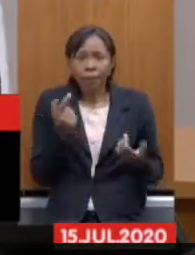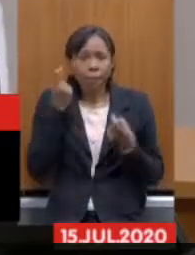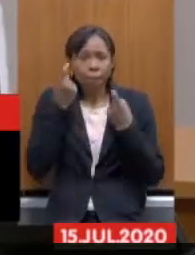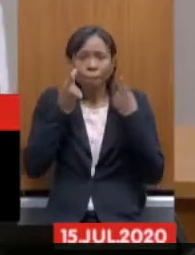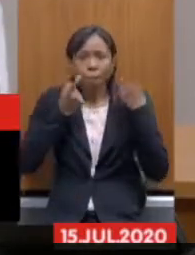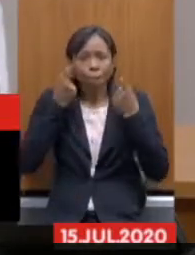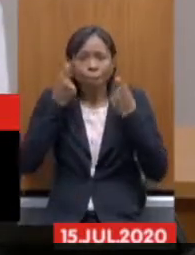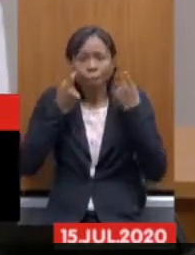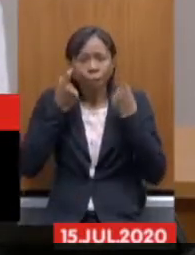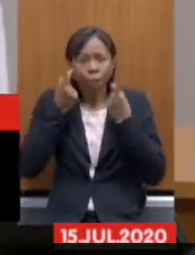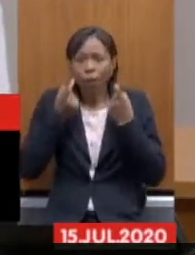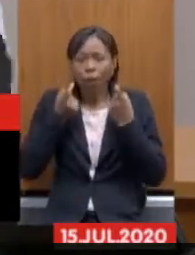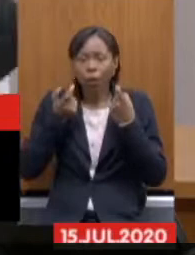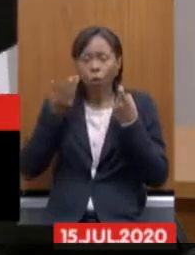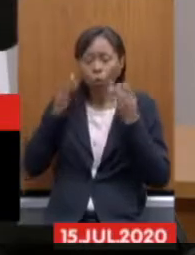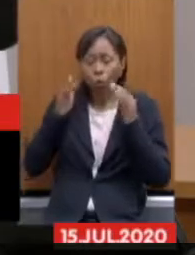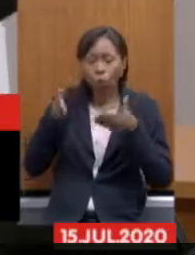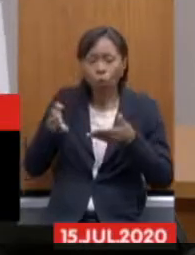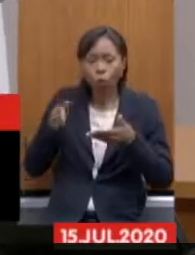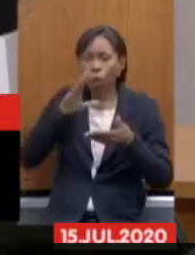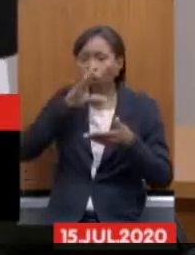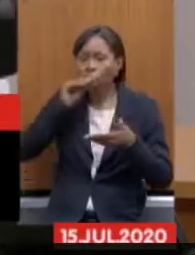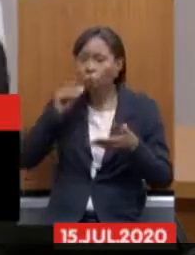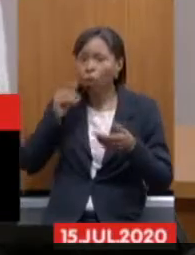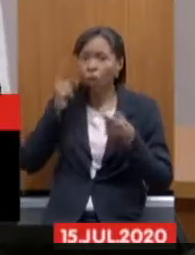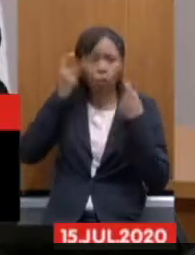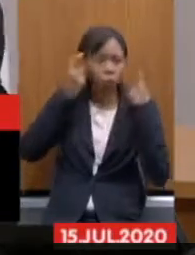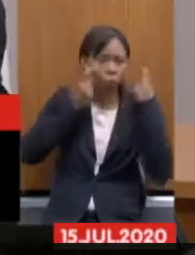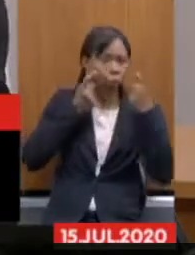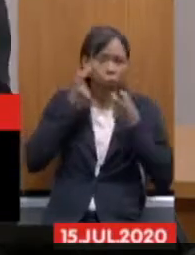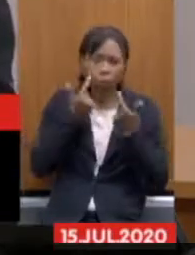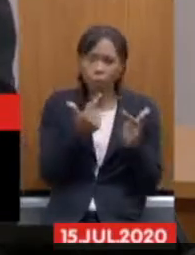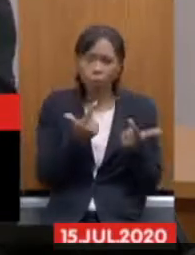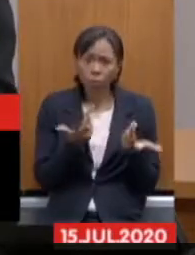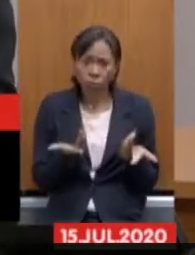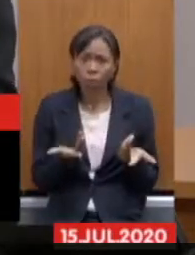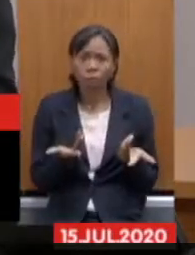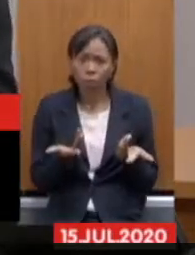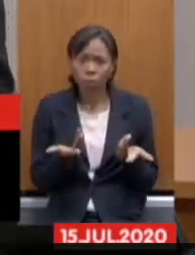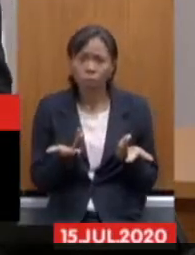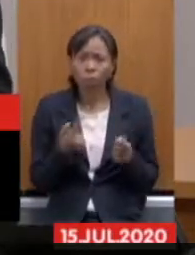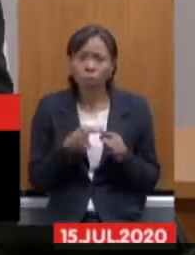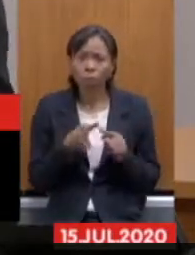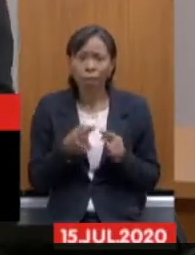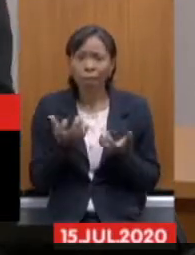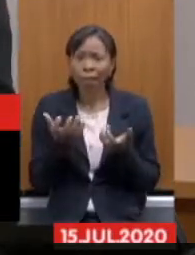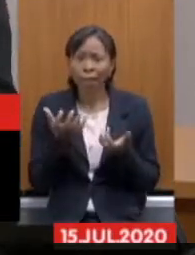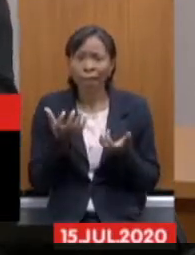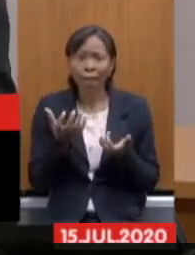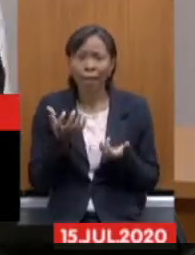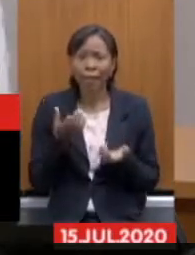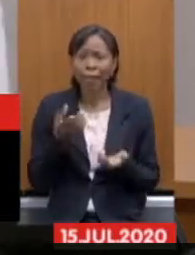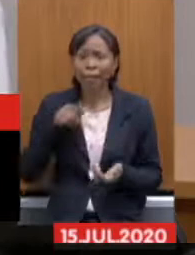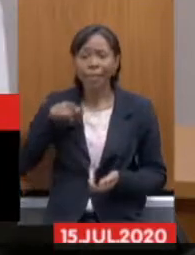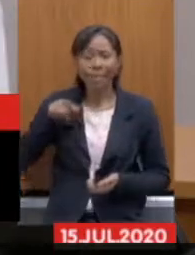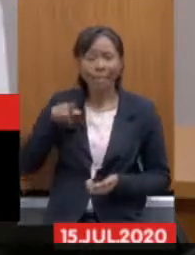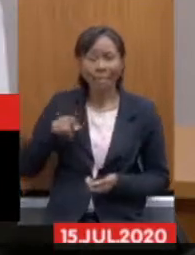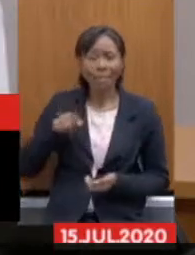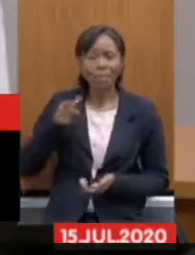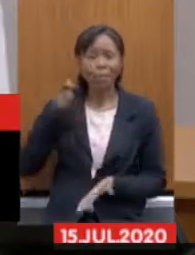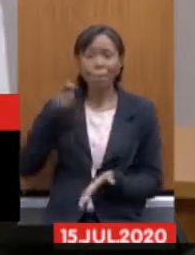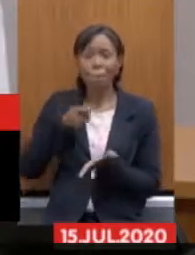preocupação com servidor o que na verdade já foi dito aqui querem tributar os trabalhadores querem